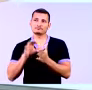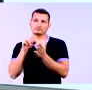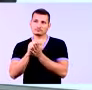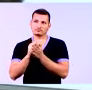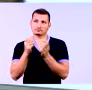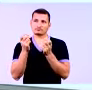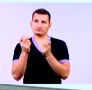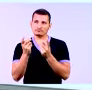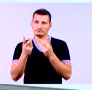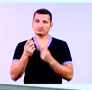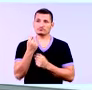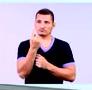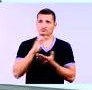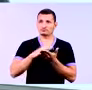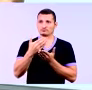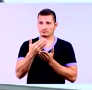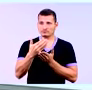de 19,